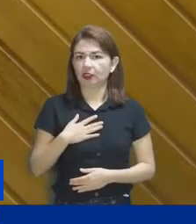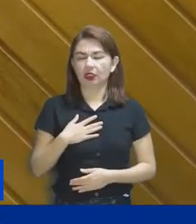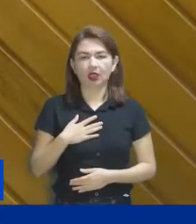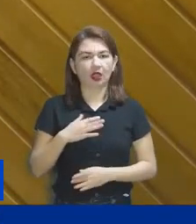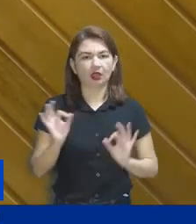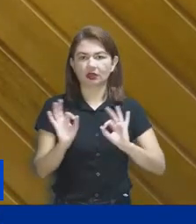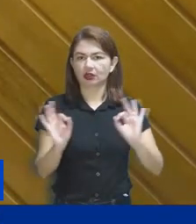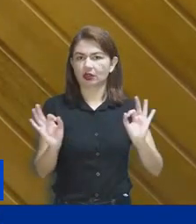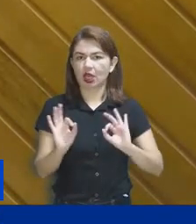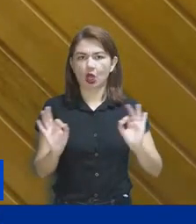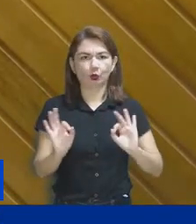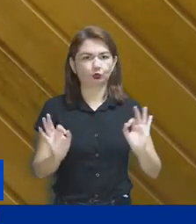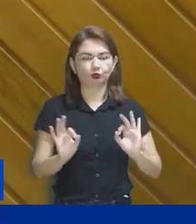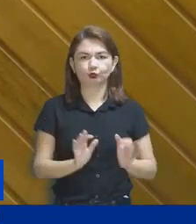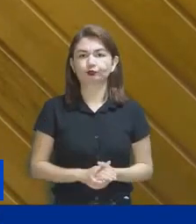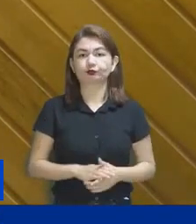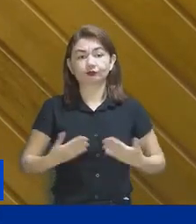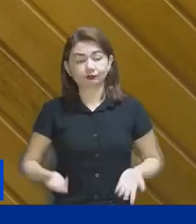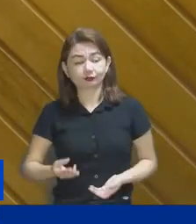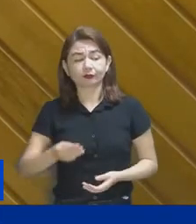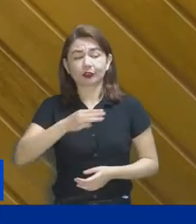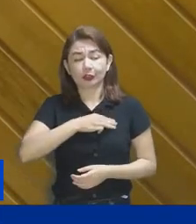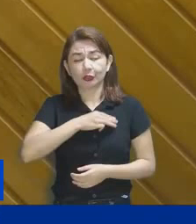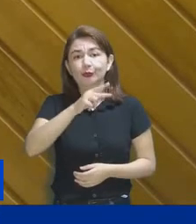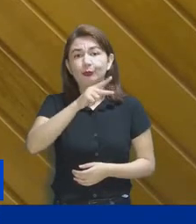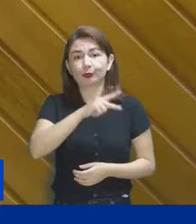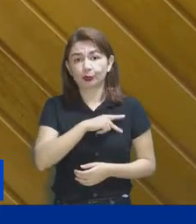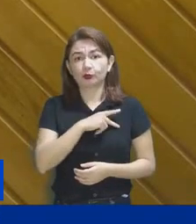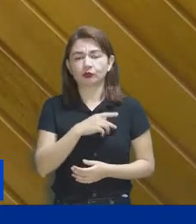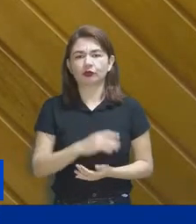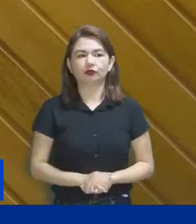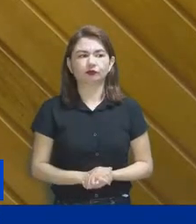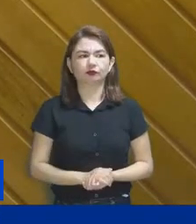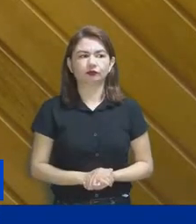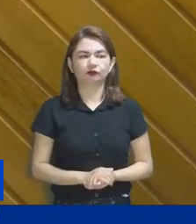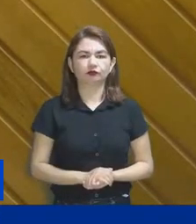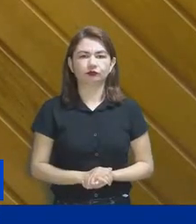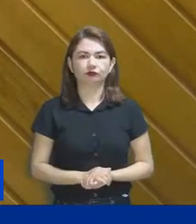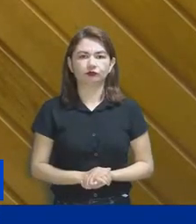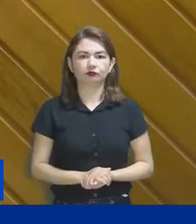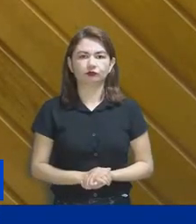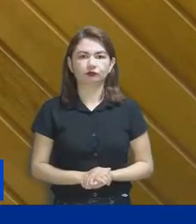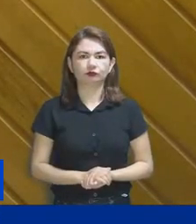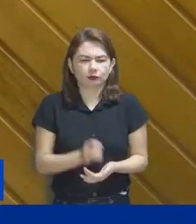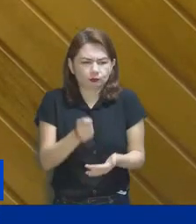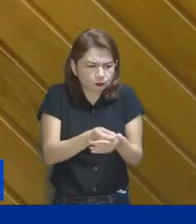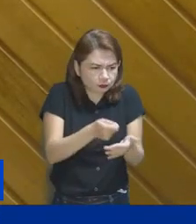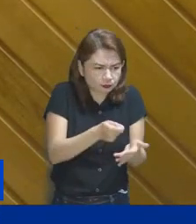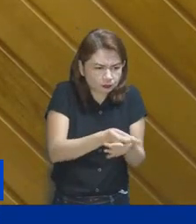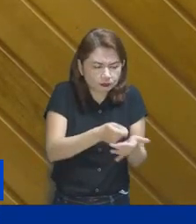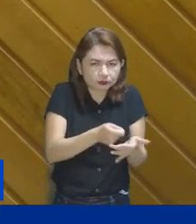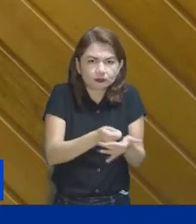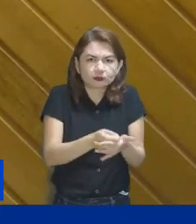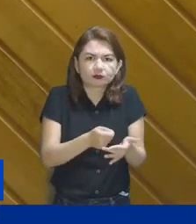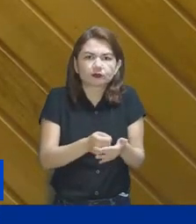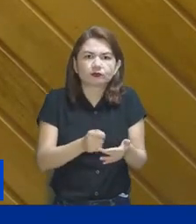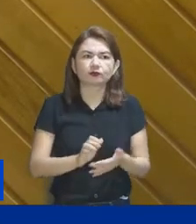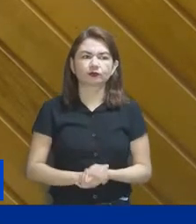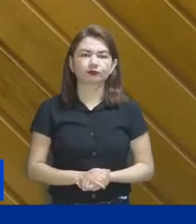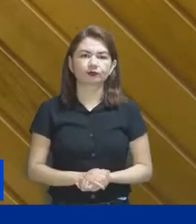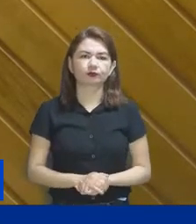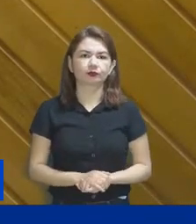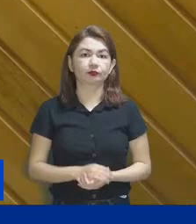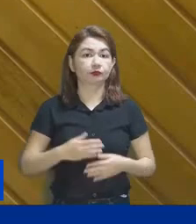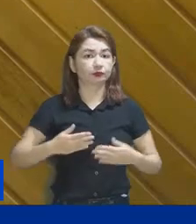O Ministério Público intervém novamente de forma a ameaçá-la. E foi necessário, naquele momento, como está caracterizado nos autos,